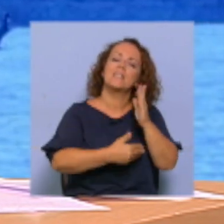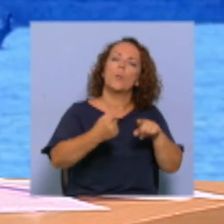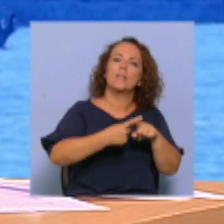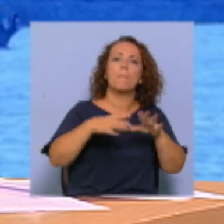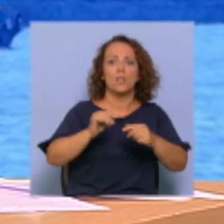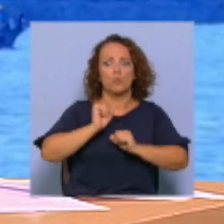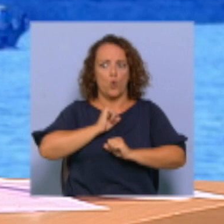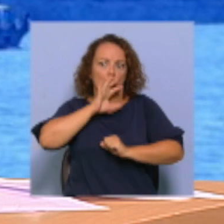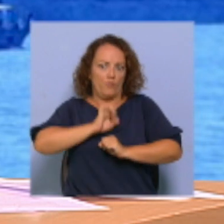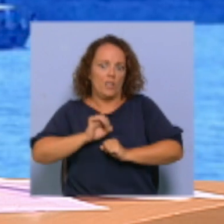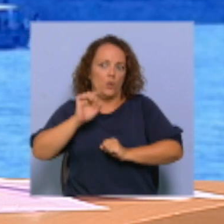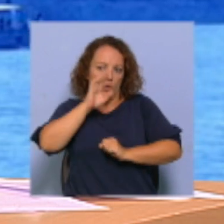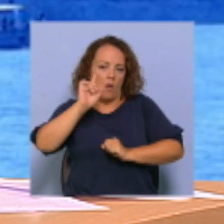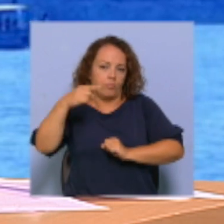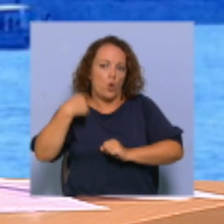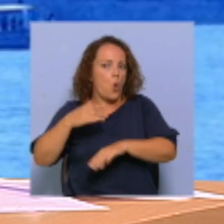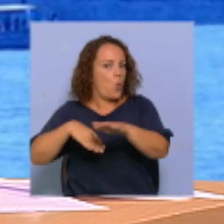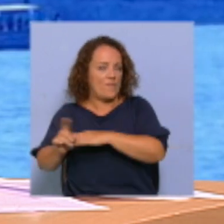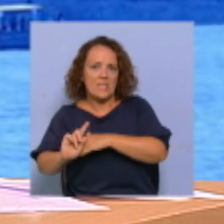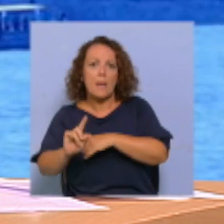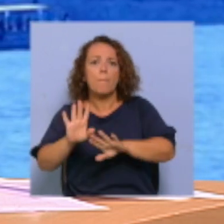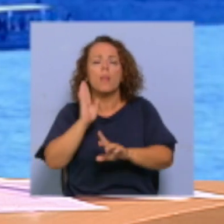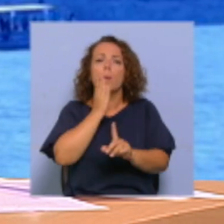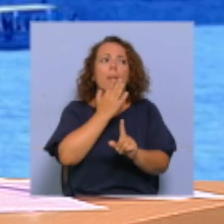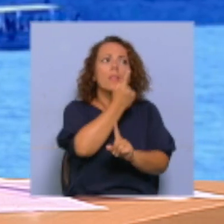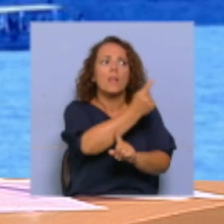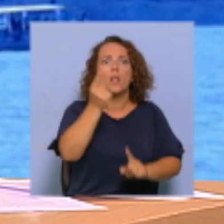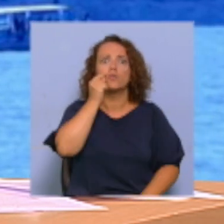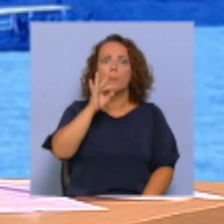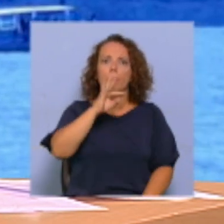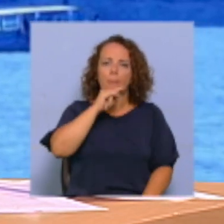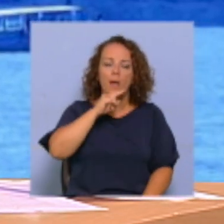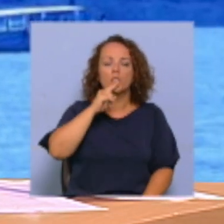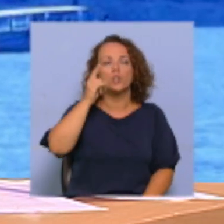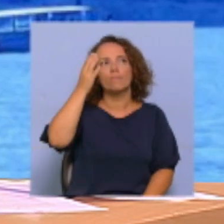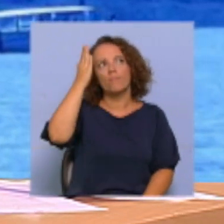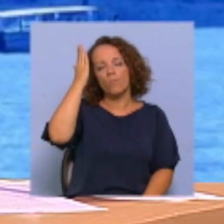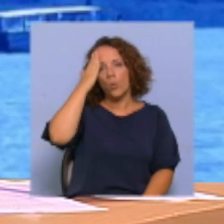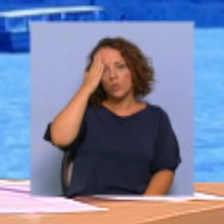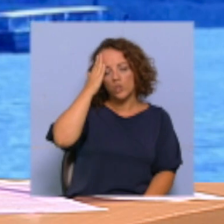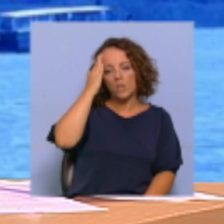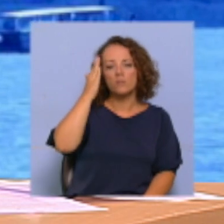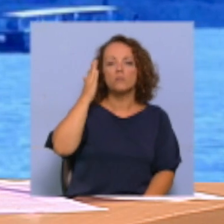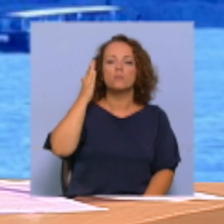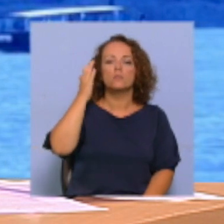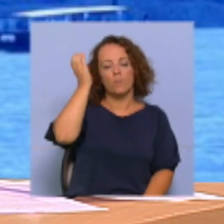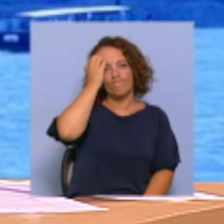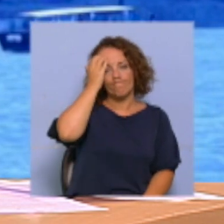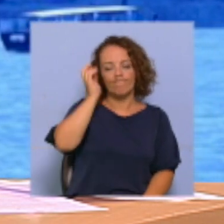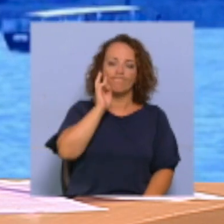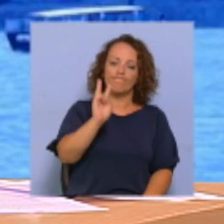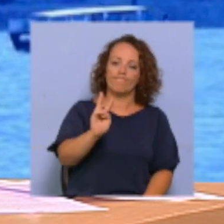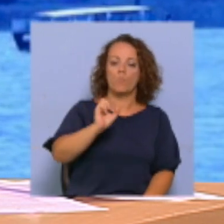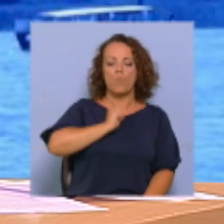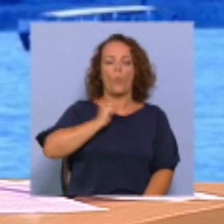isto é uma questão de consciência e da forma como os pais consideram ou não que estão a exercer